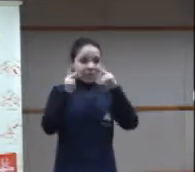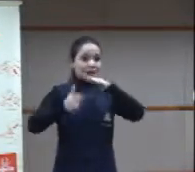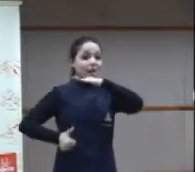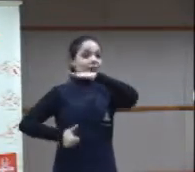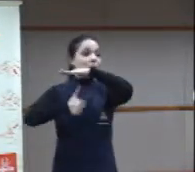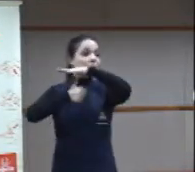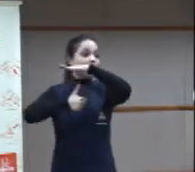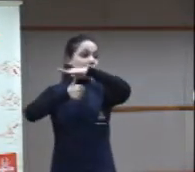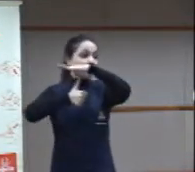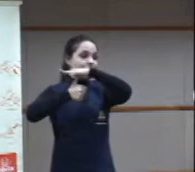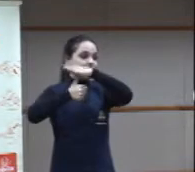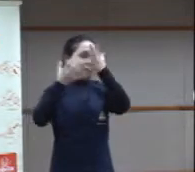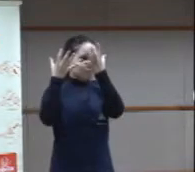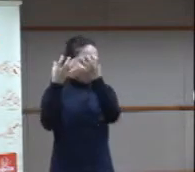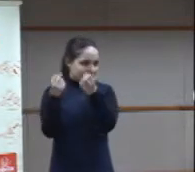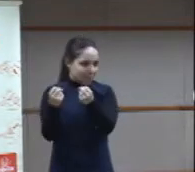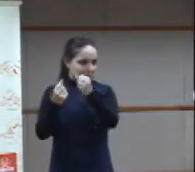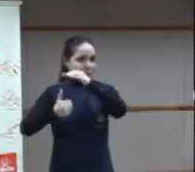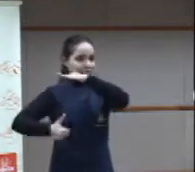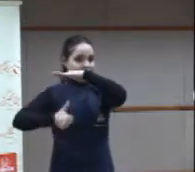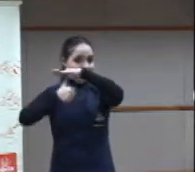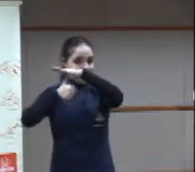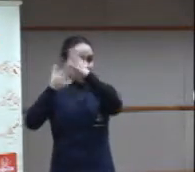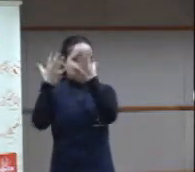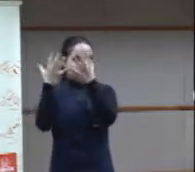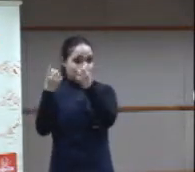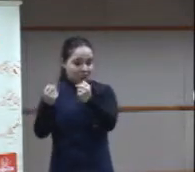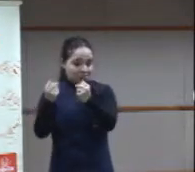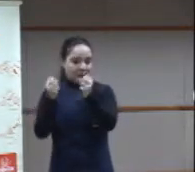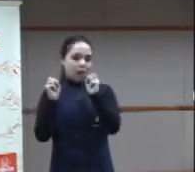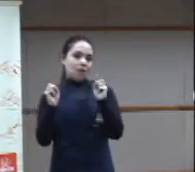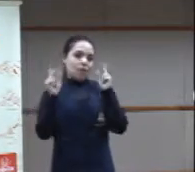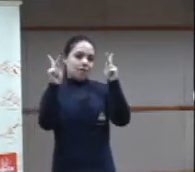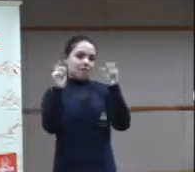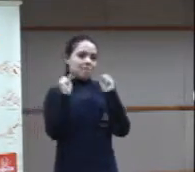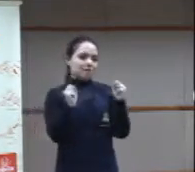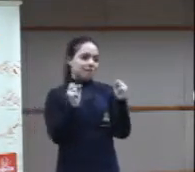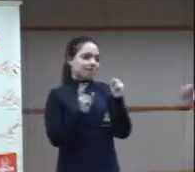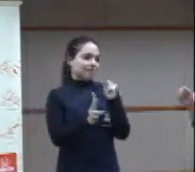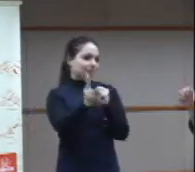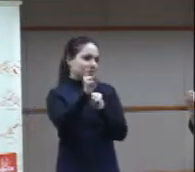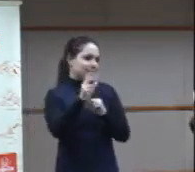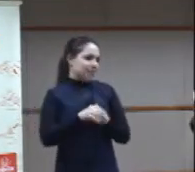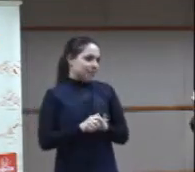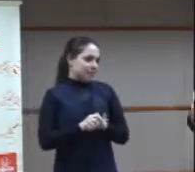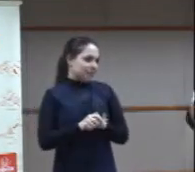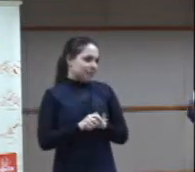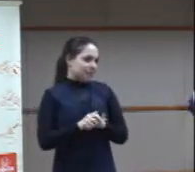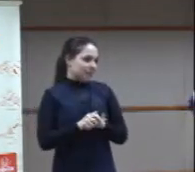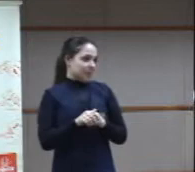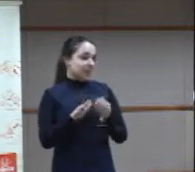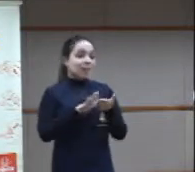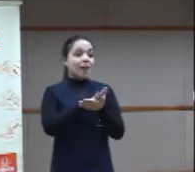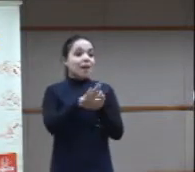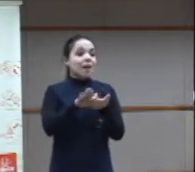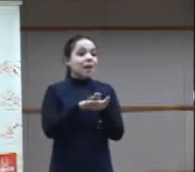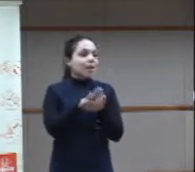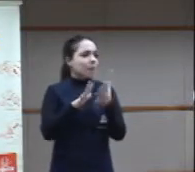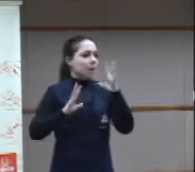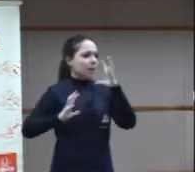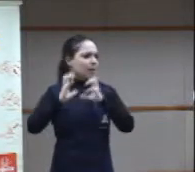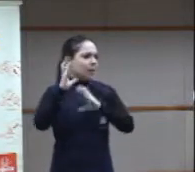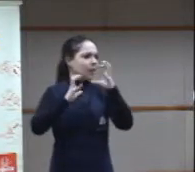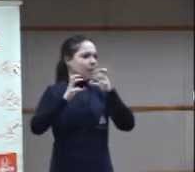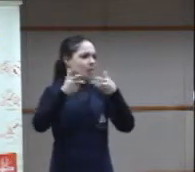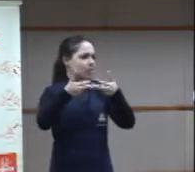reitoria do centro universitário para que as coisas possam fluir, sem nós termos